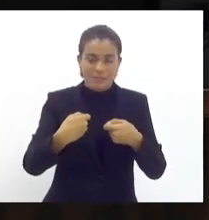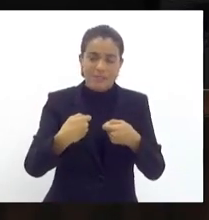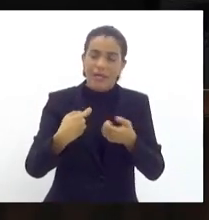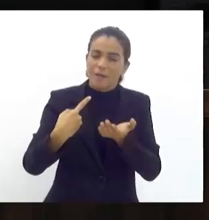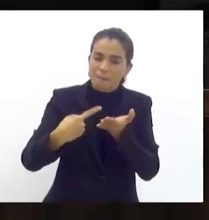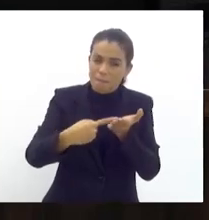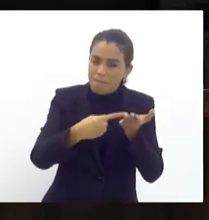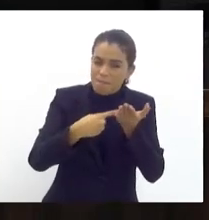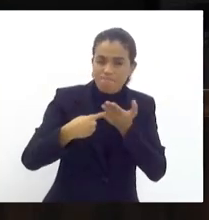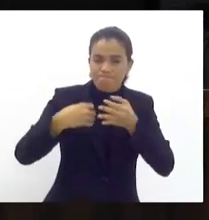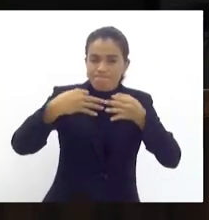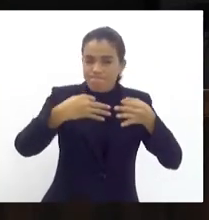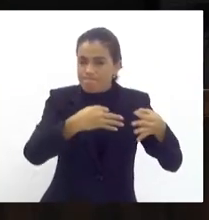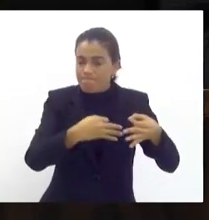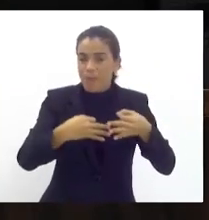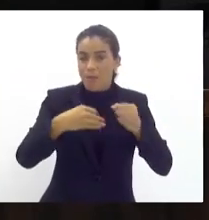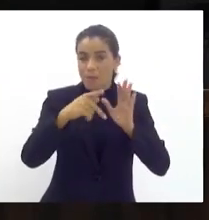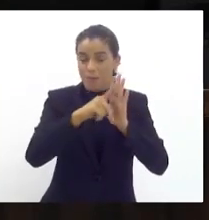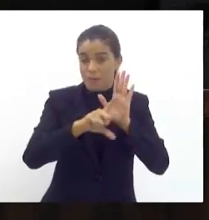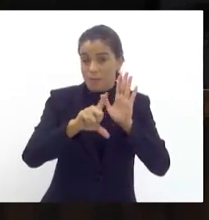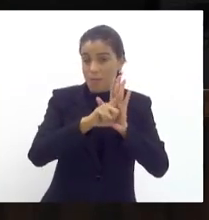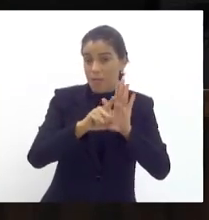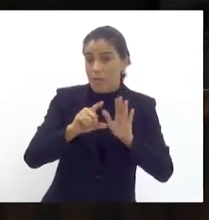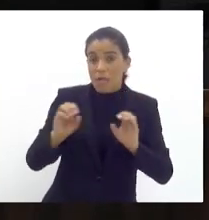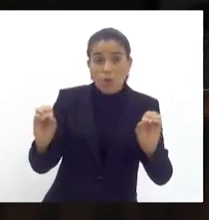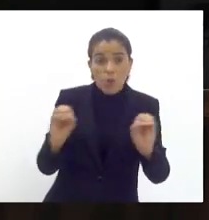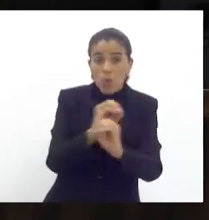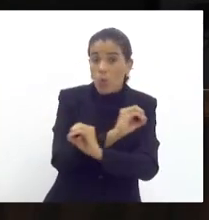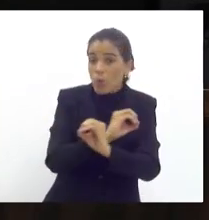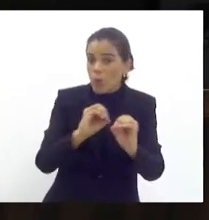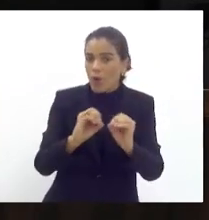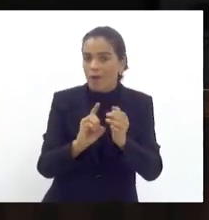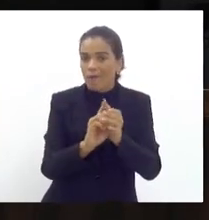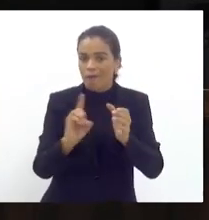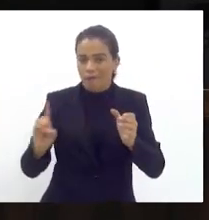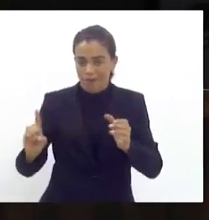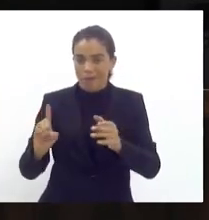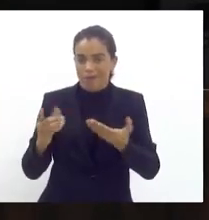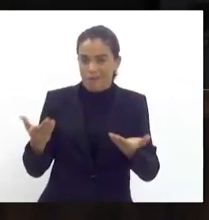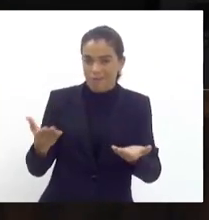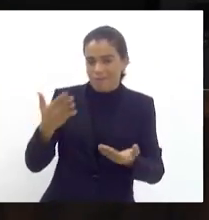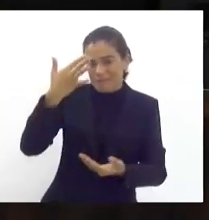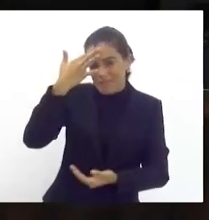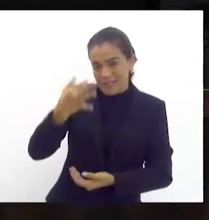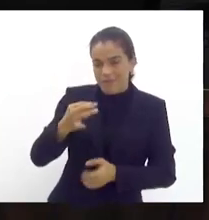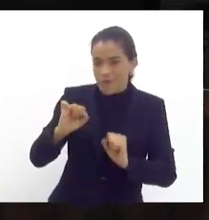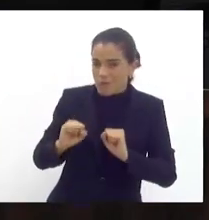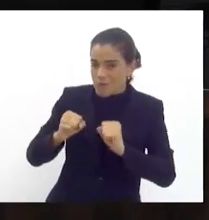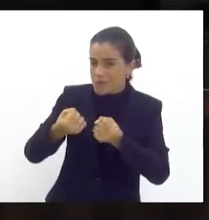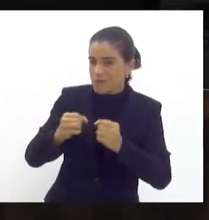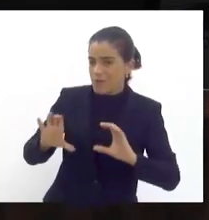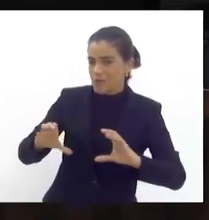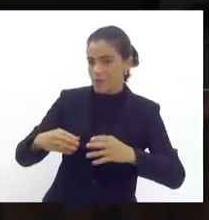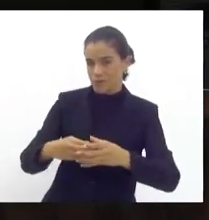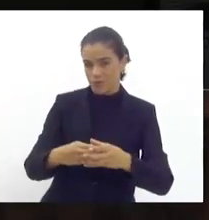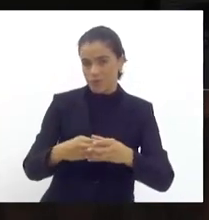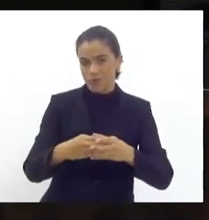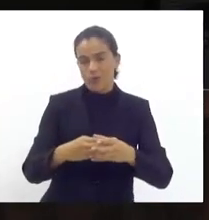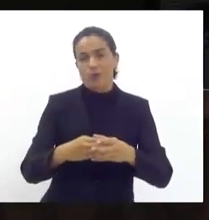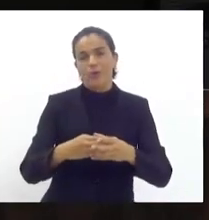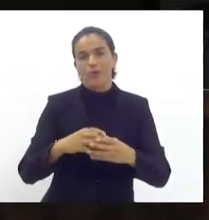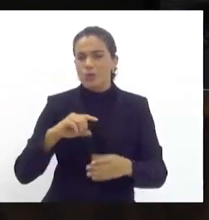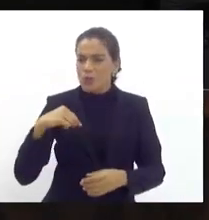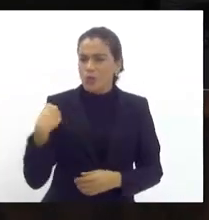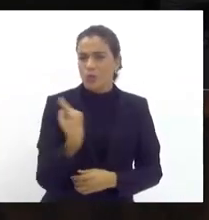nesse projeto e que ninguém ficasse de fora então assim eu tenho certeza que foi um esforço conjunto E será de